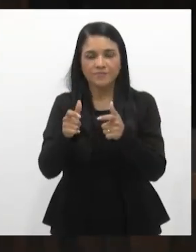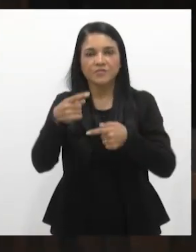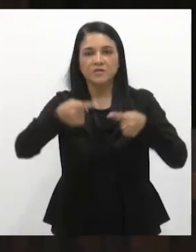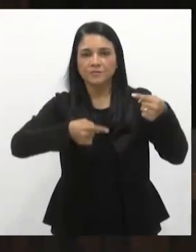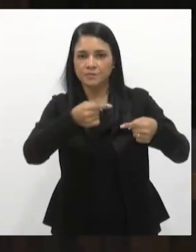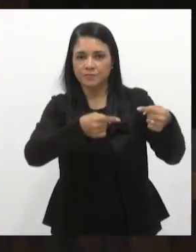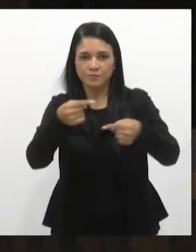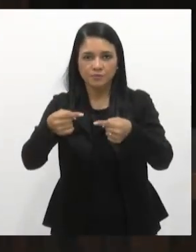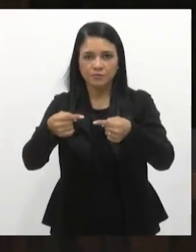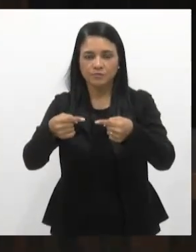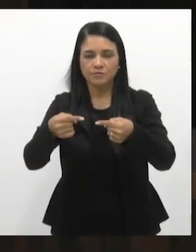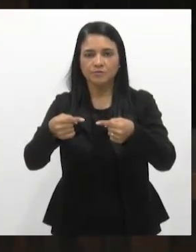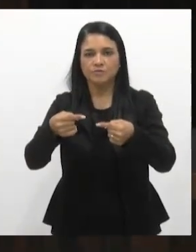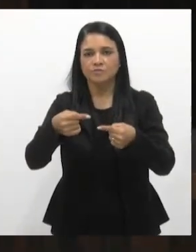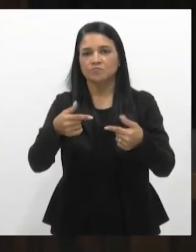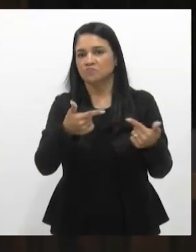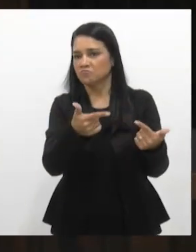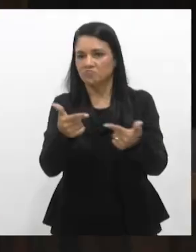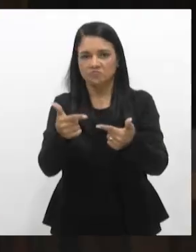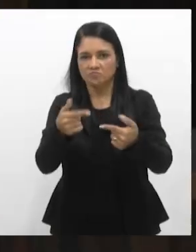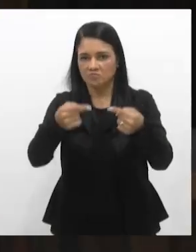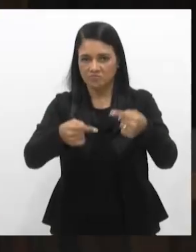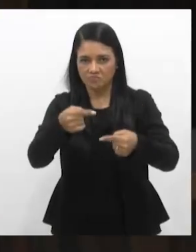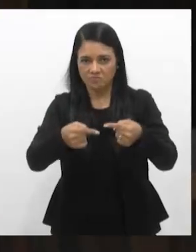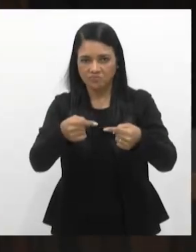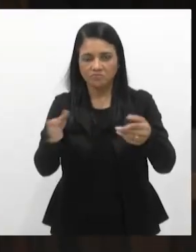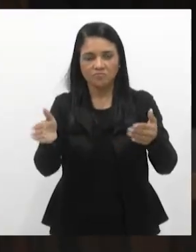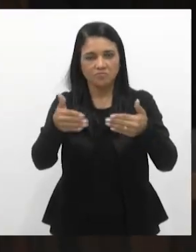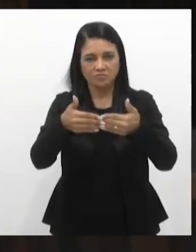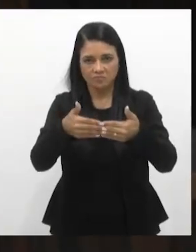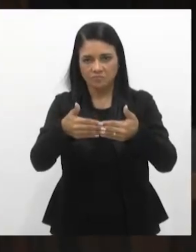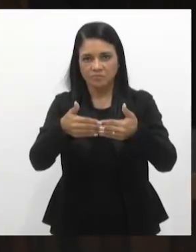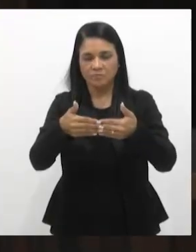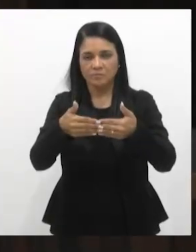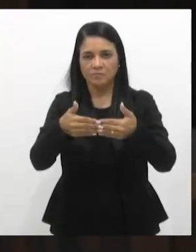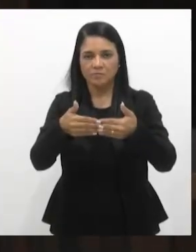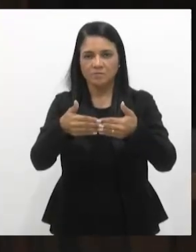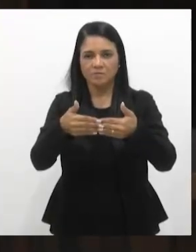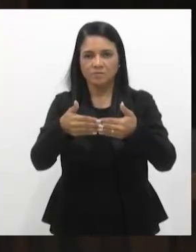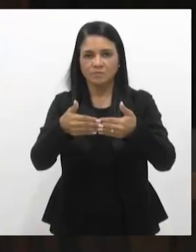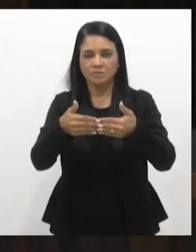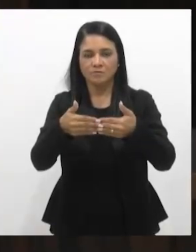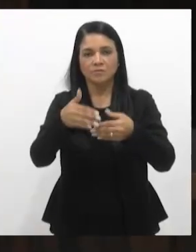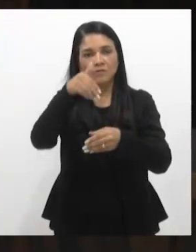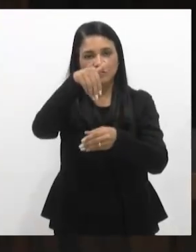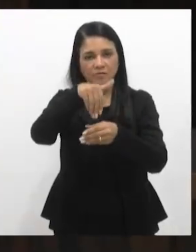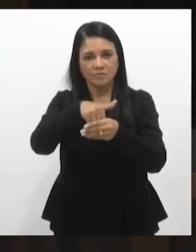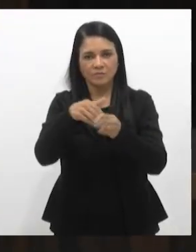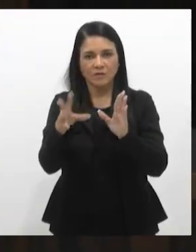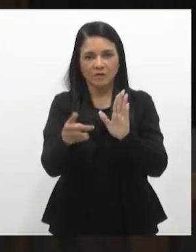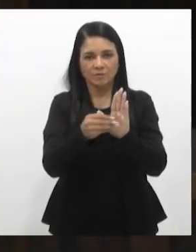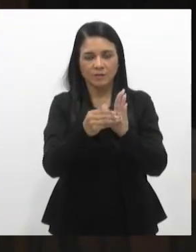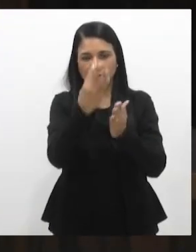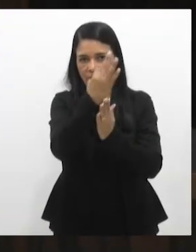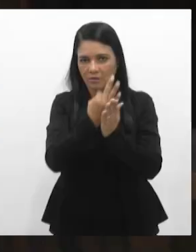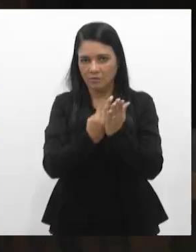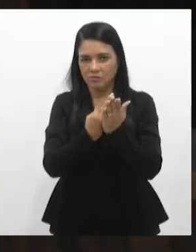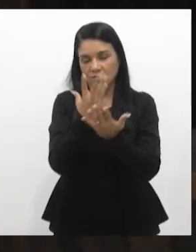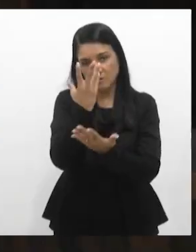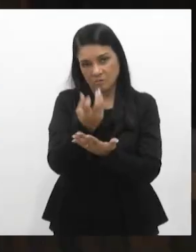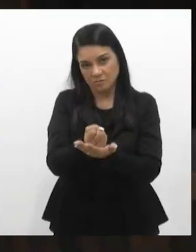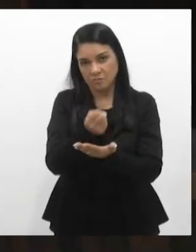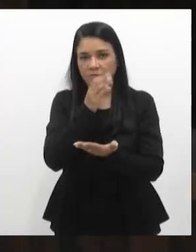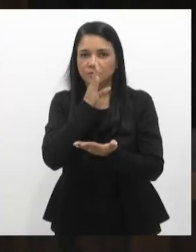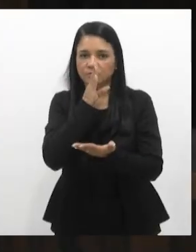discussão. Não havendo quem queira discutir, encerrar a discussão. Em votação, emenda de redação.